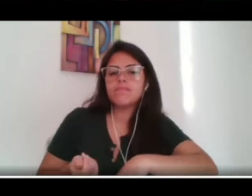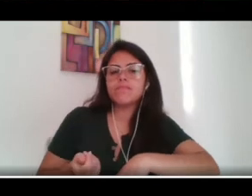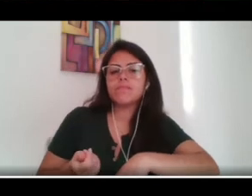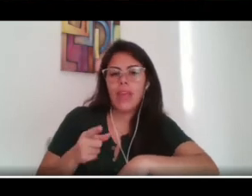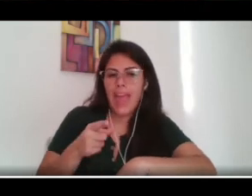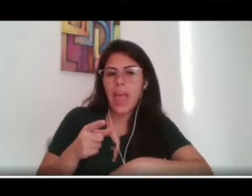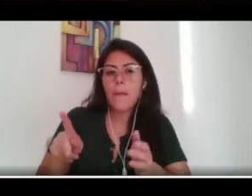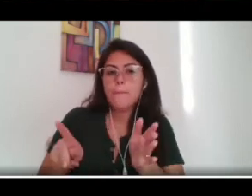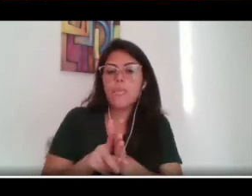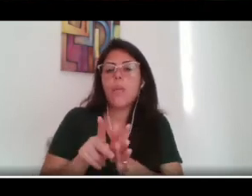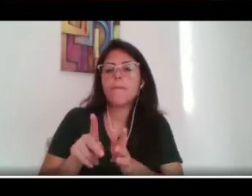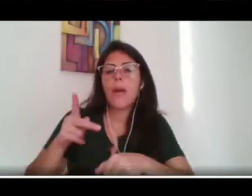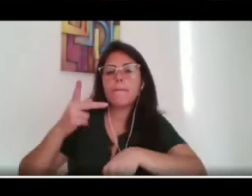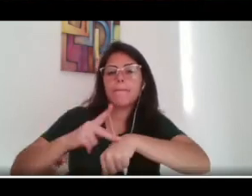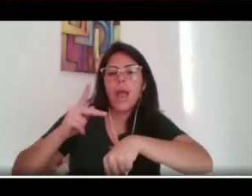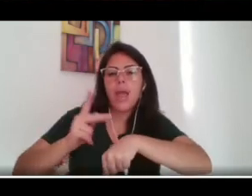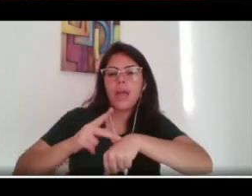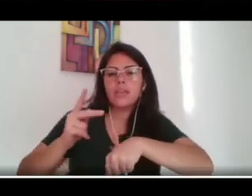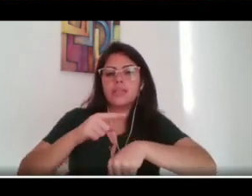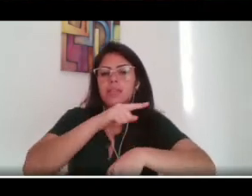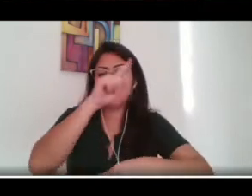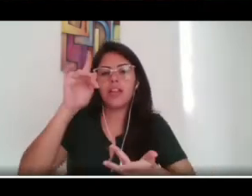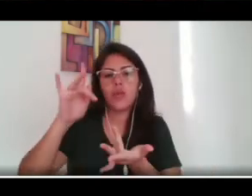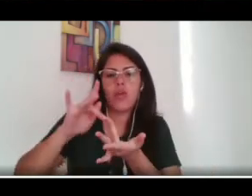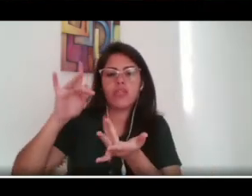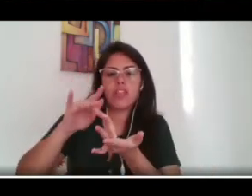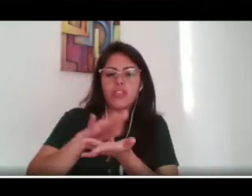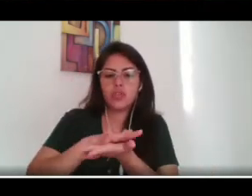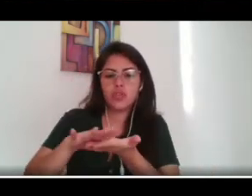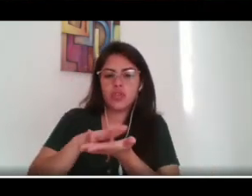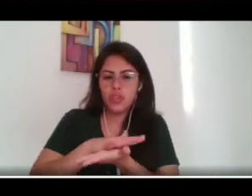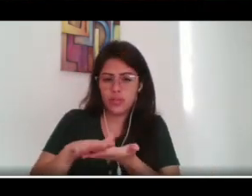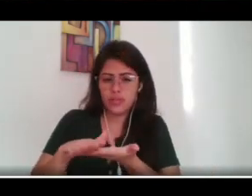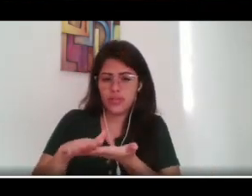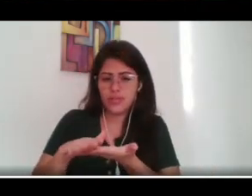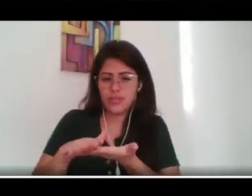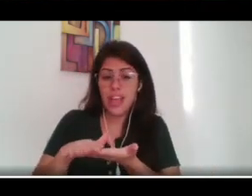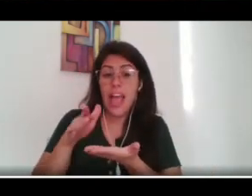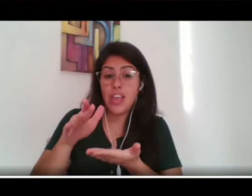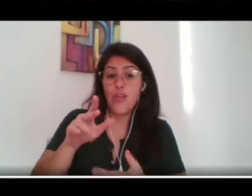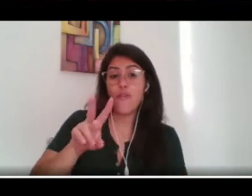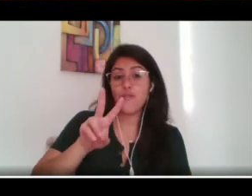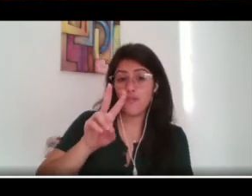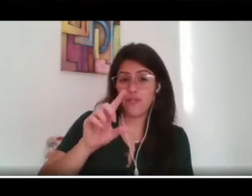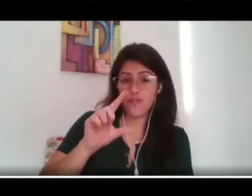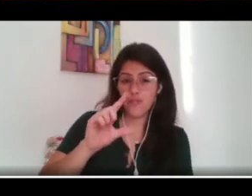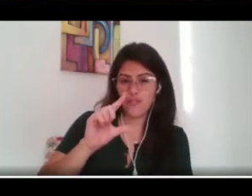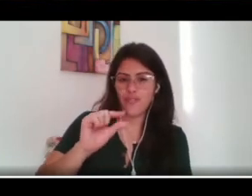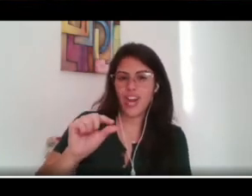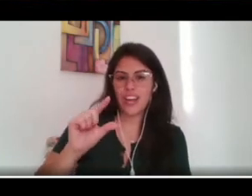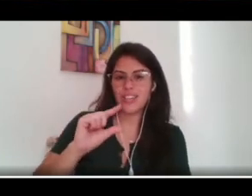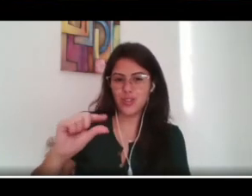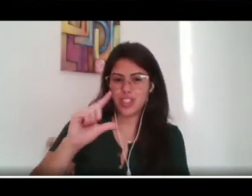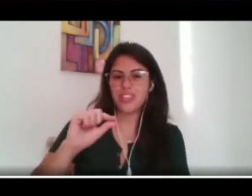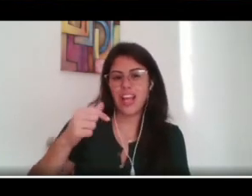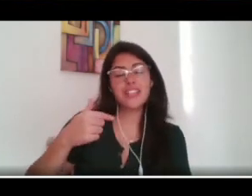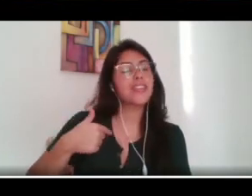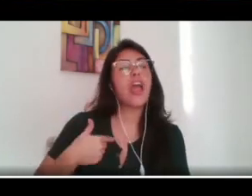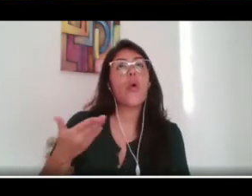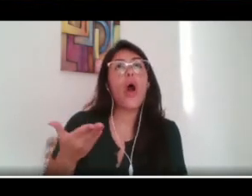de calcular, que é esse 23,7 metros por segundo aqui, ó, né? E o meu V0Y eu tenho,